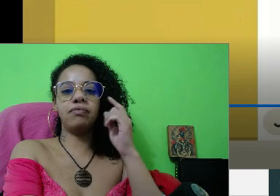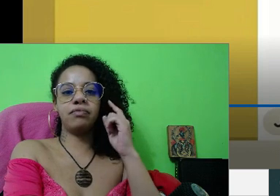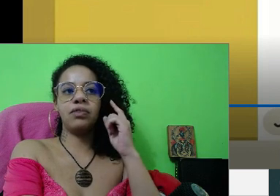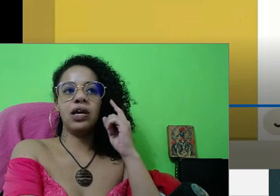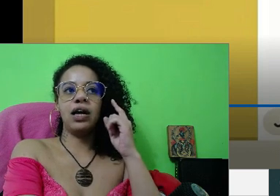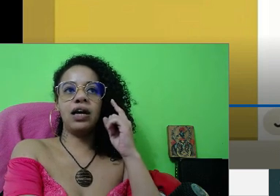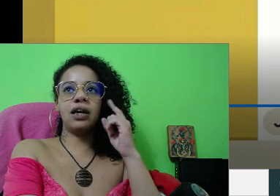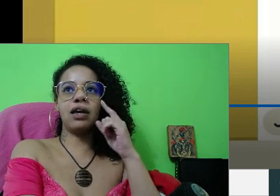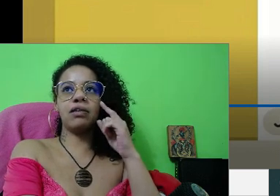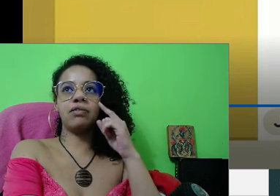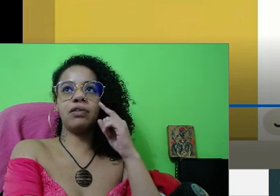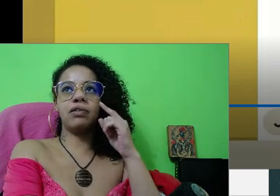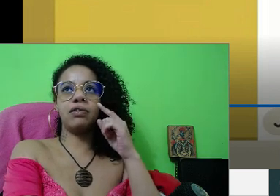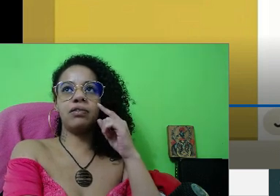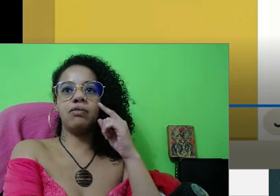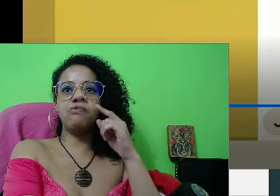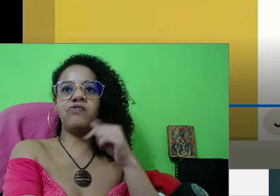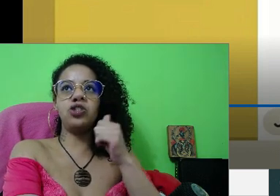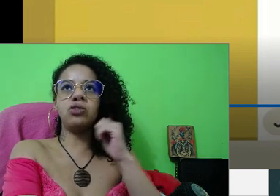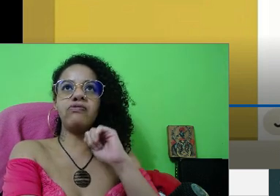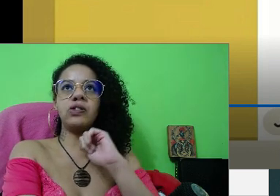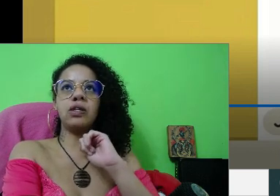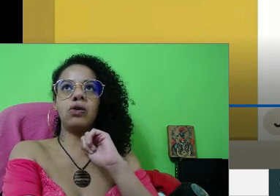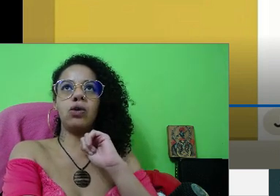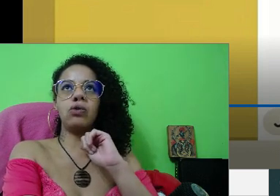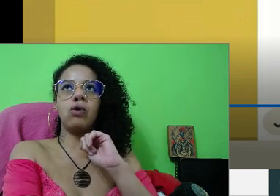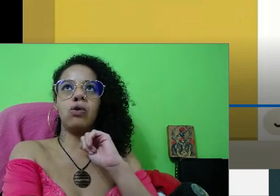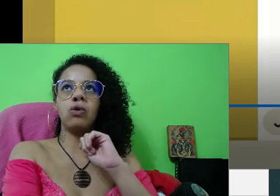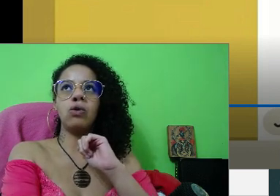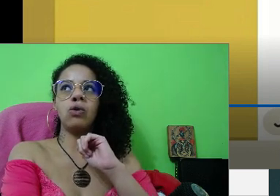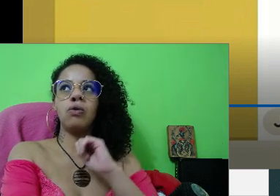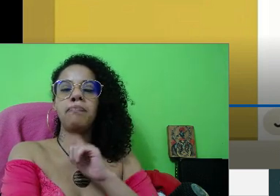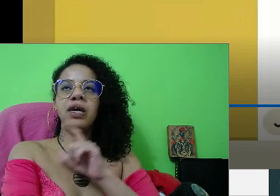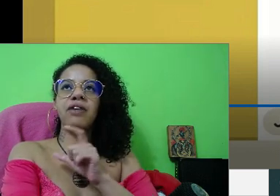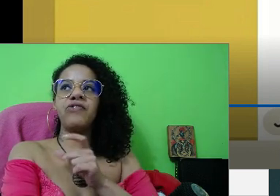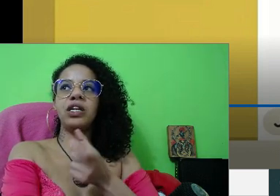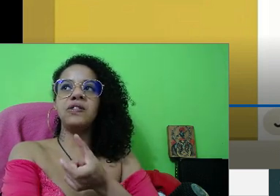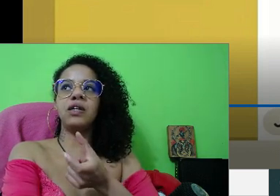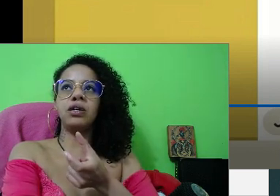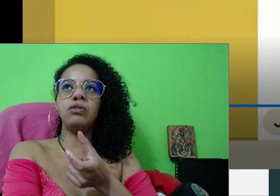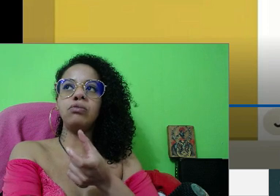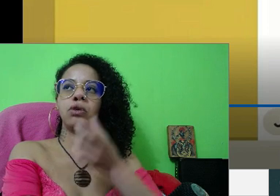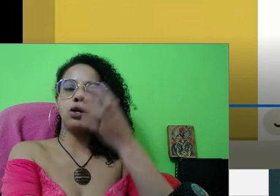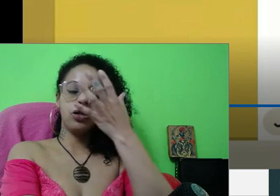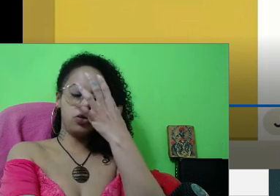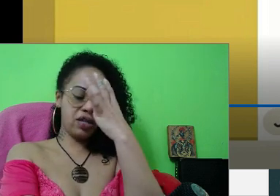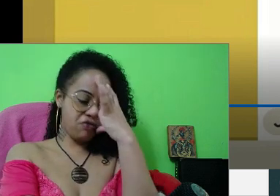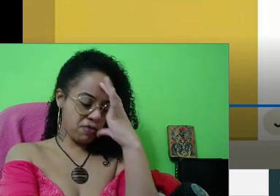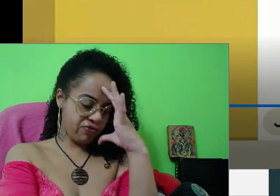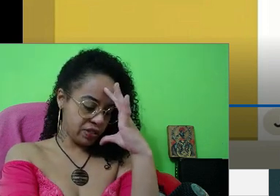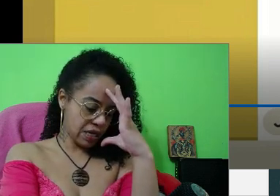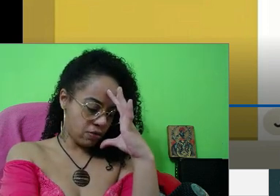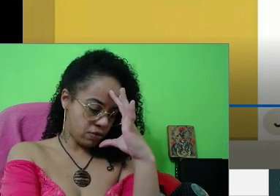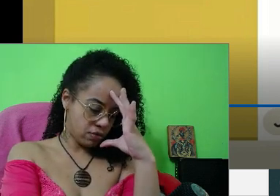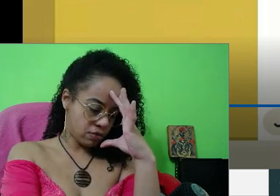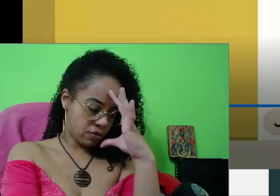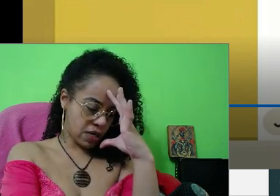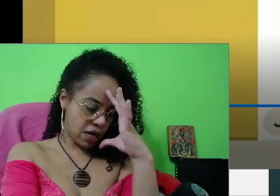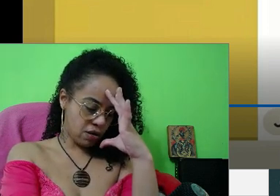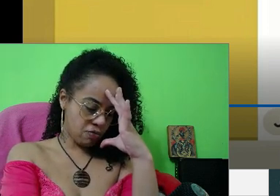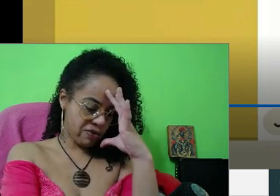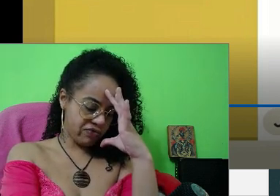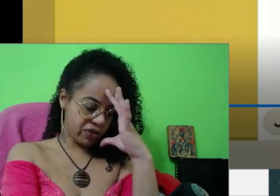né é o vídeo que você colocou me referenciando teve uma visão